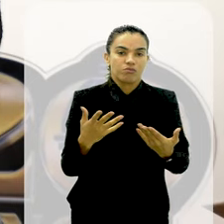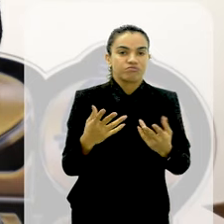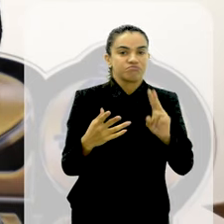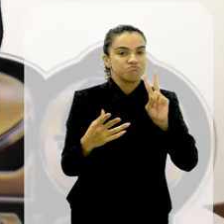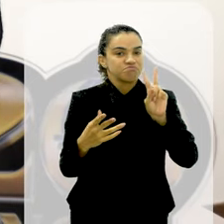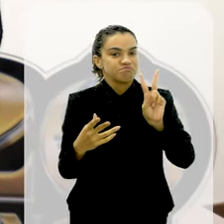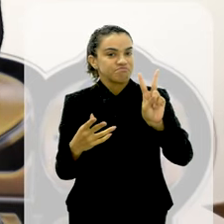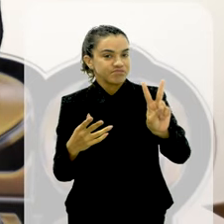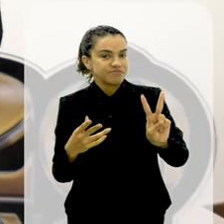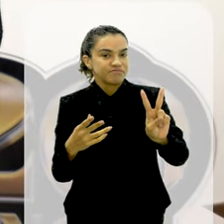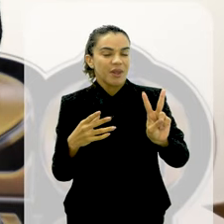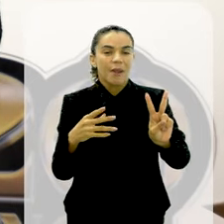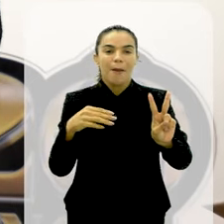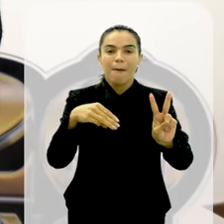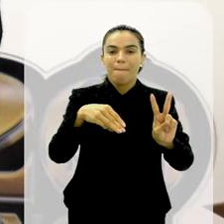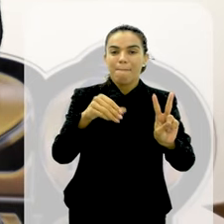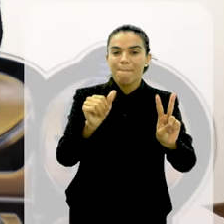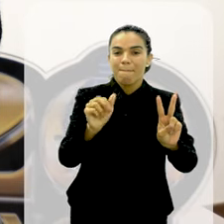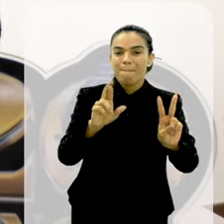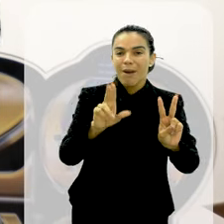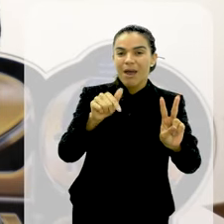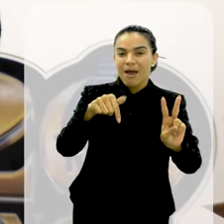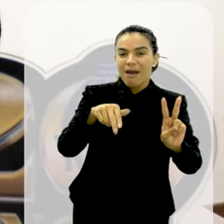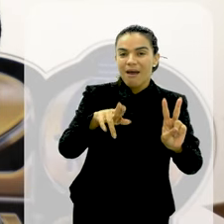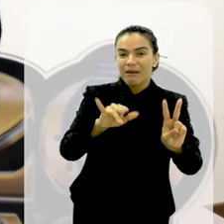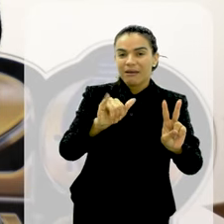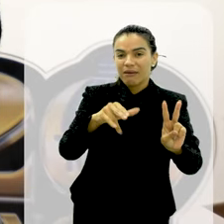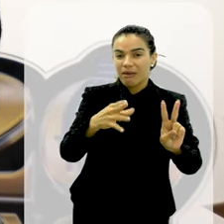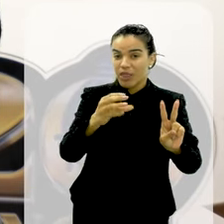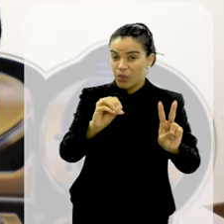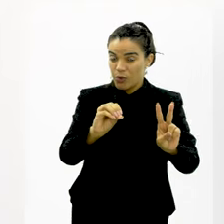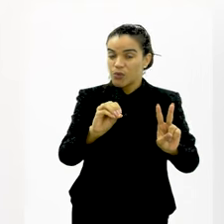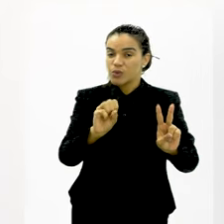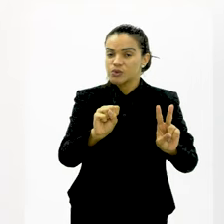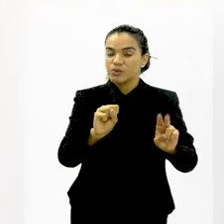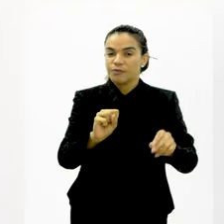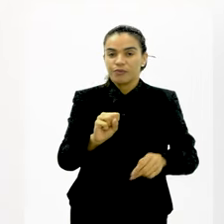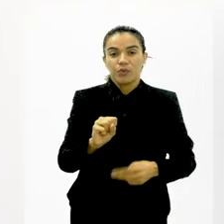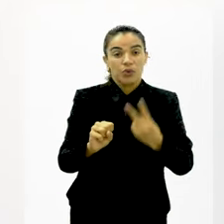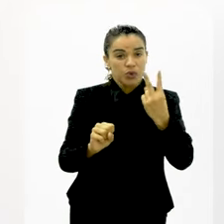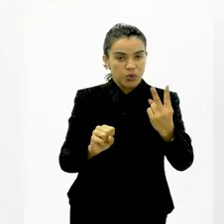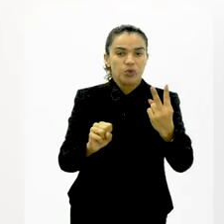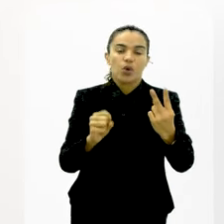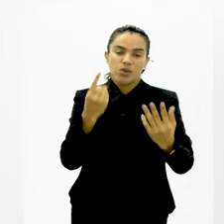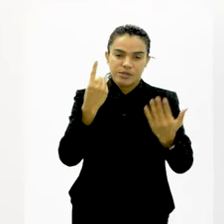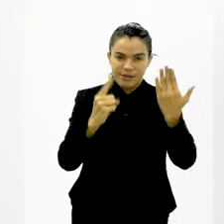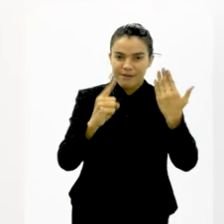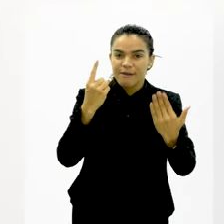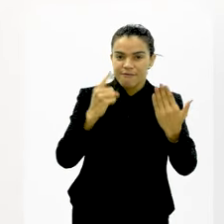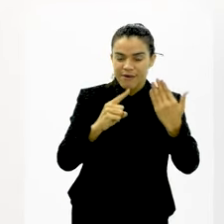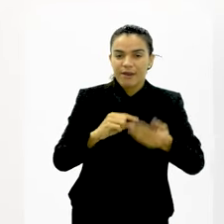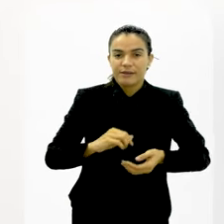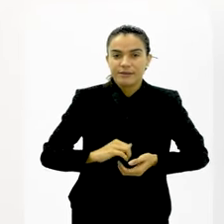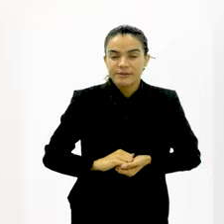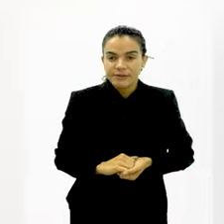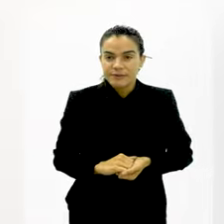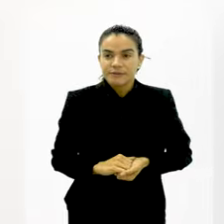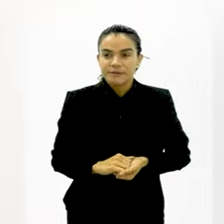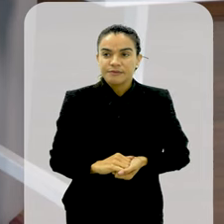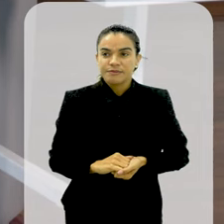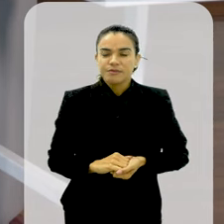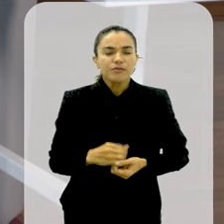com a dupla do Marquinhos, né, durante quanto tempo vocês trabalharam juntos? Na Viradouro foram dois carnavais, dois, né? Dois